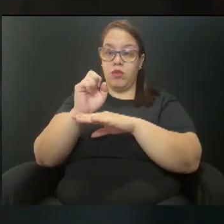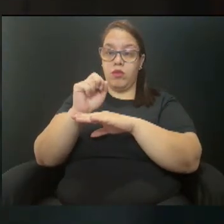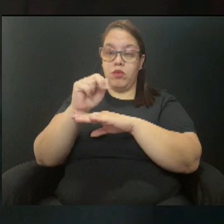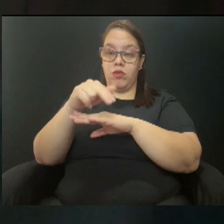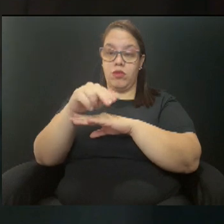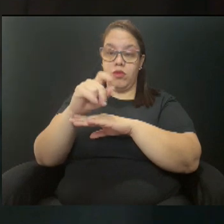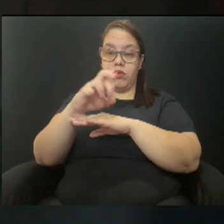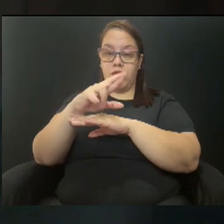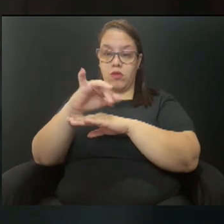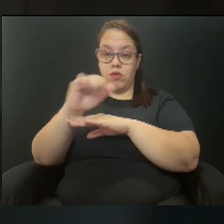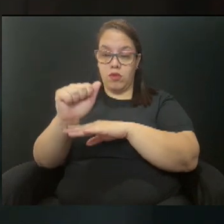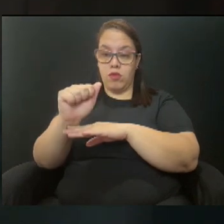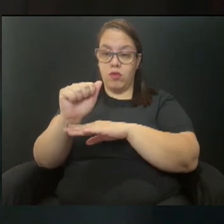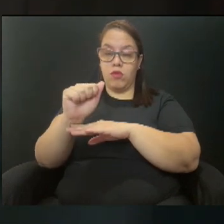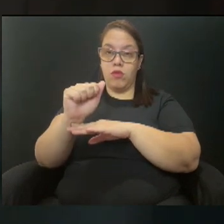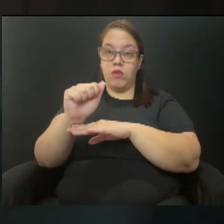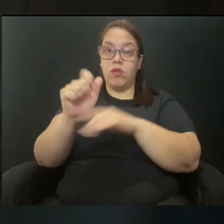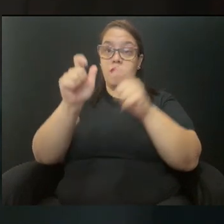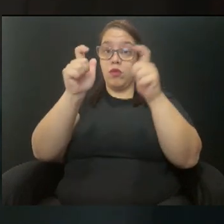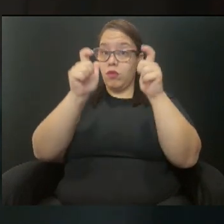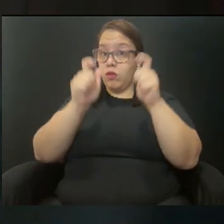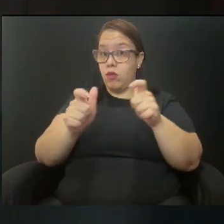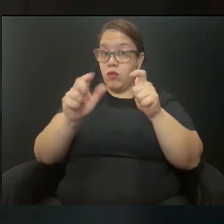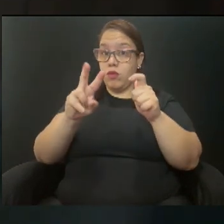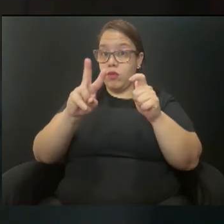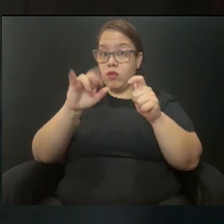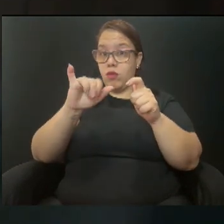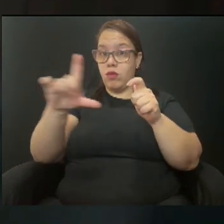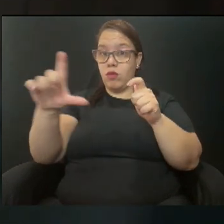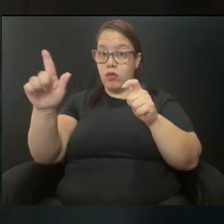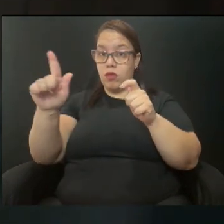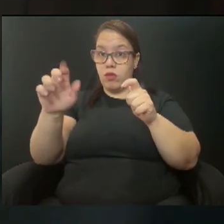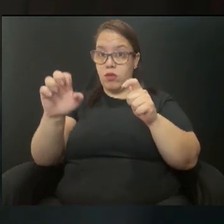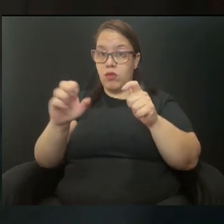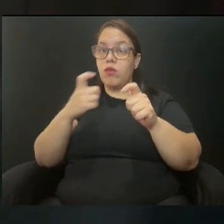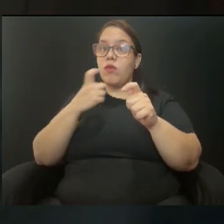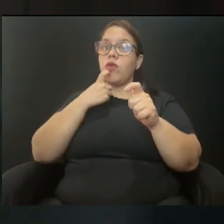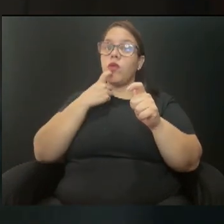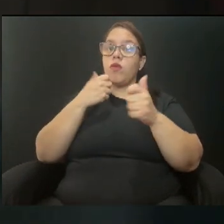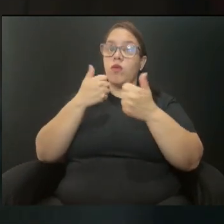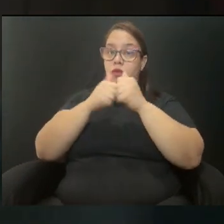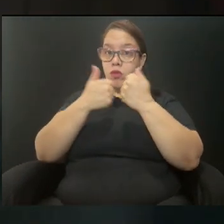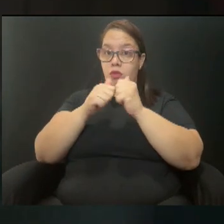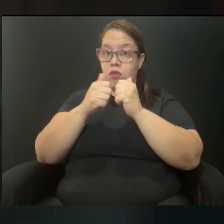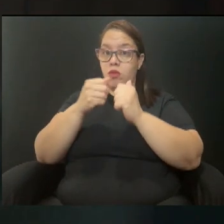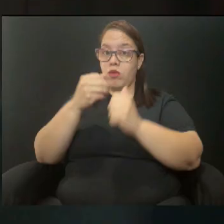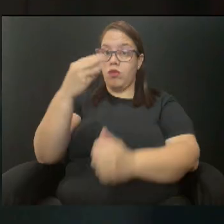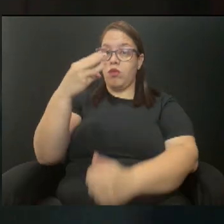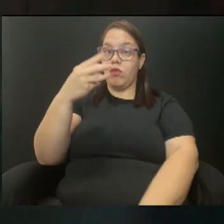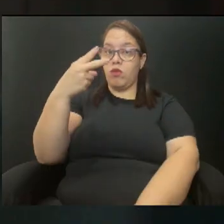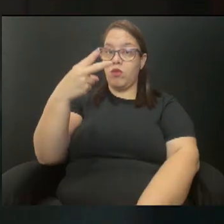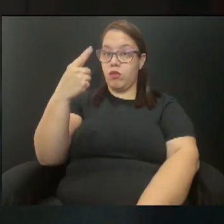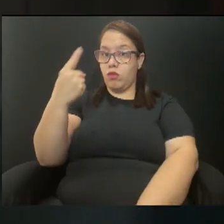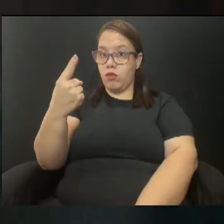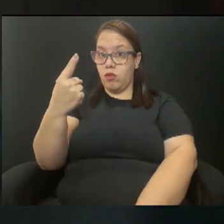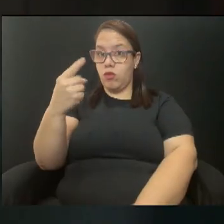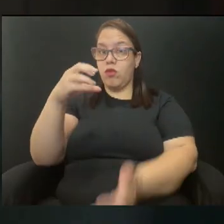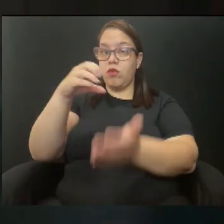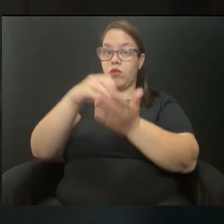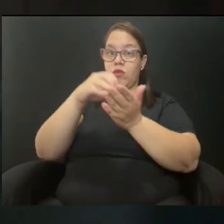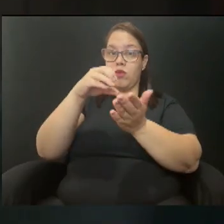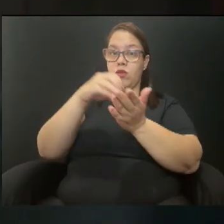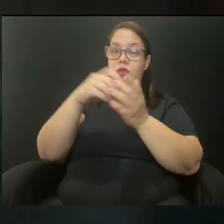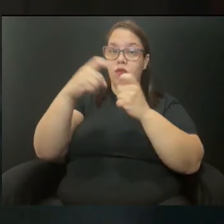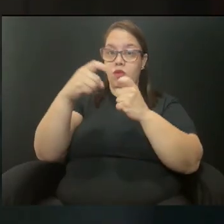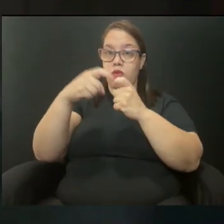Canso, localizada no Village Campinas, as linhas de ônibus 321, que é Centro Médico Terminal Barão Geraldo,